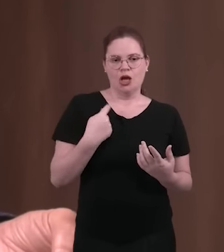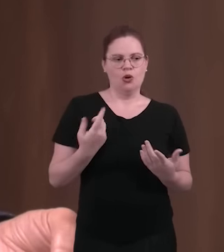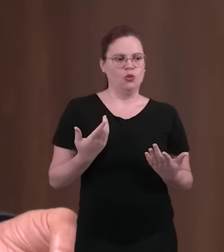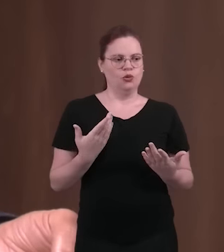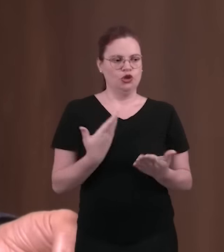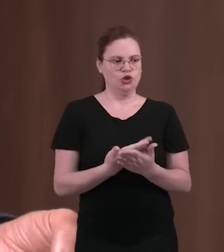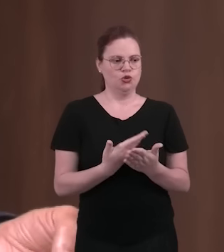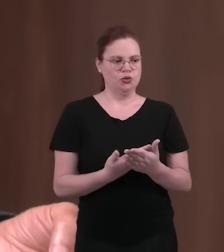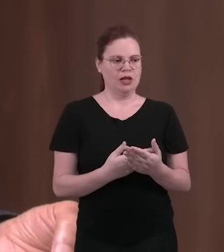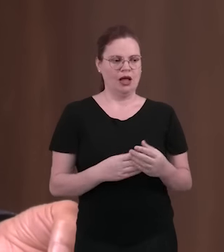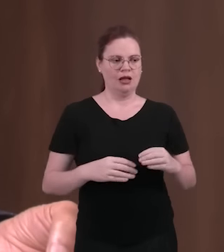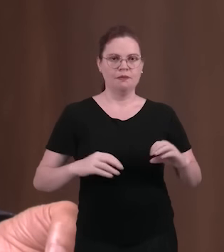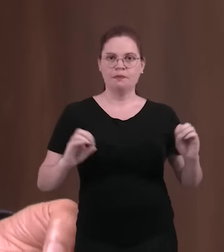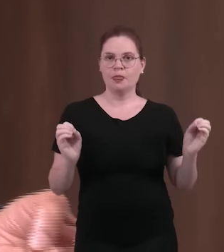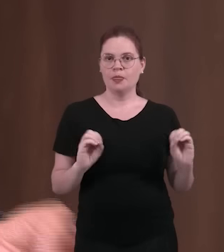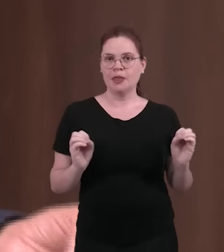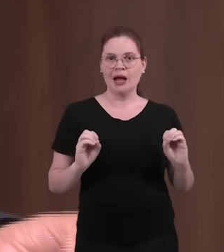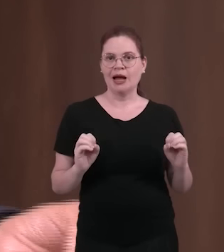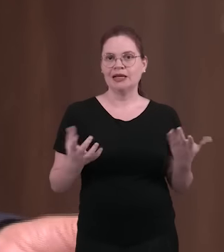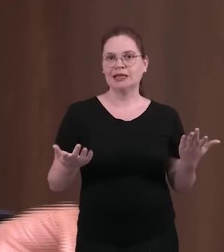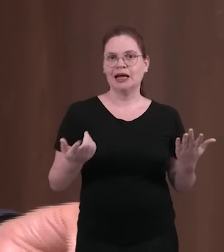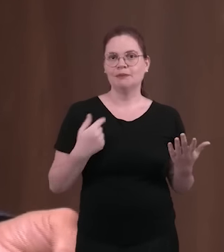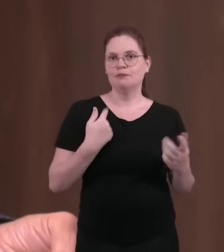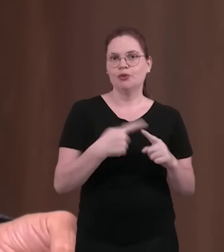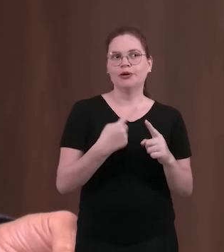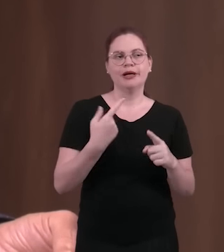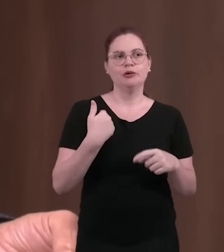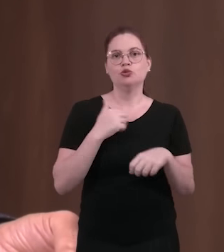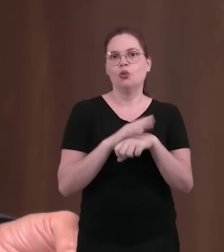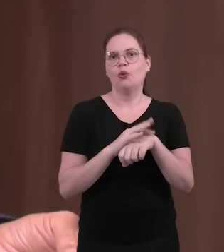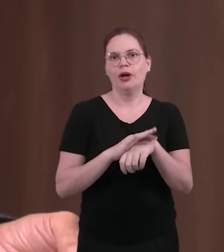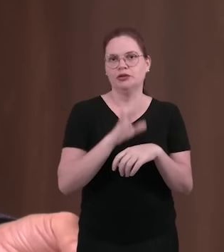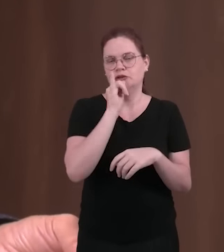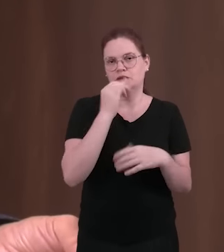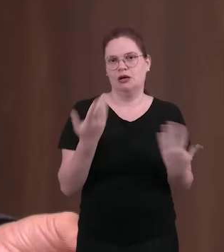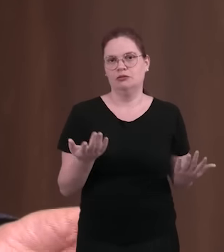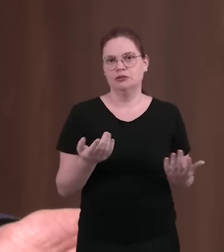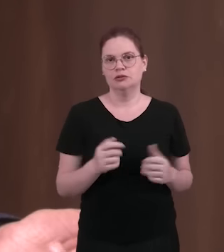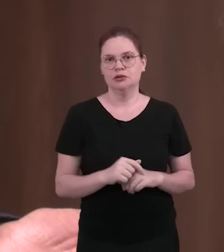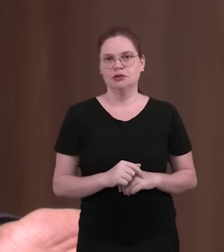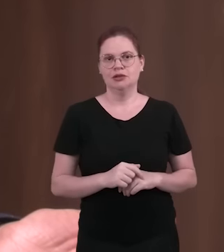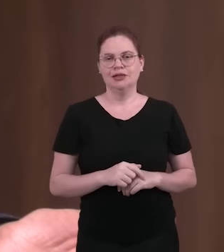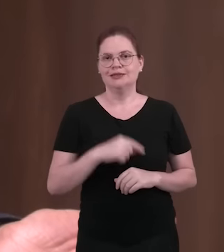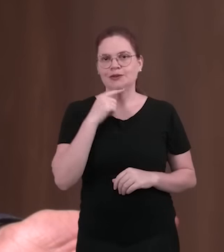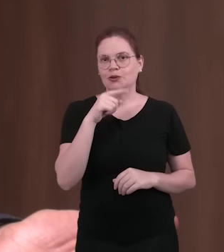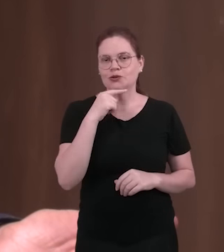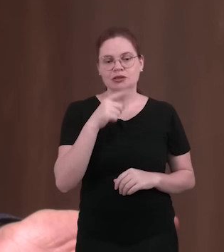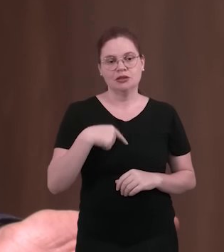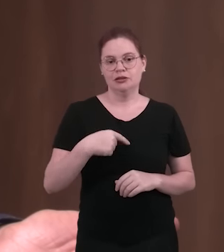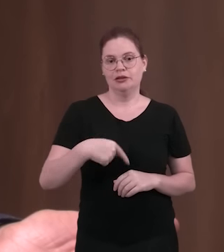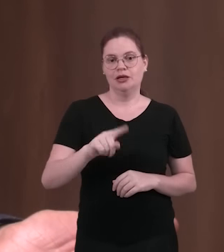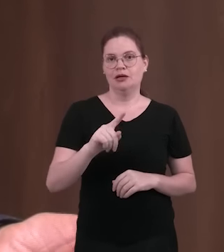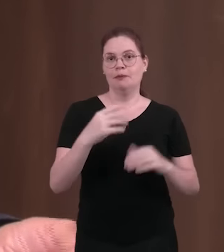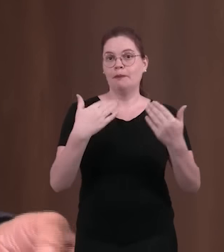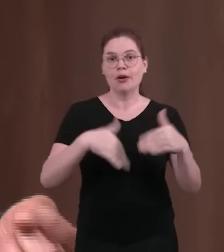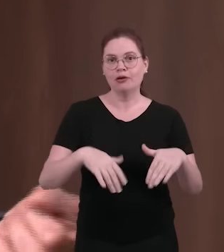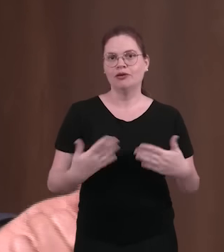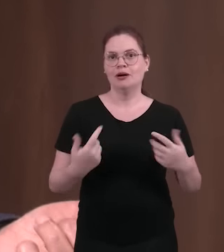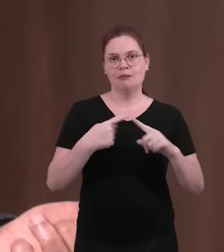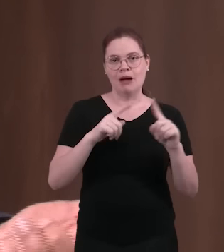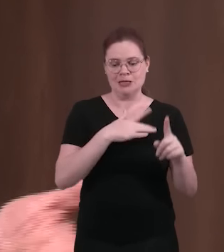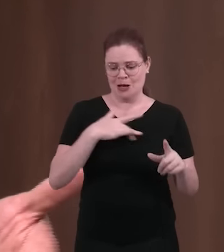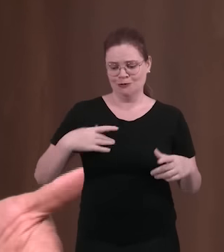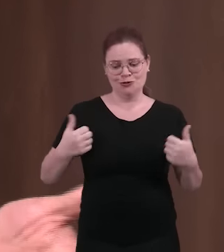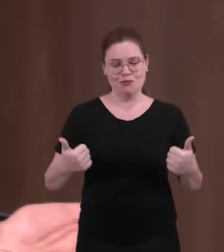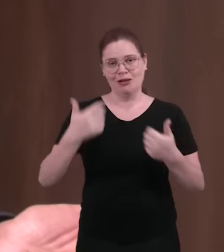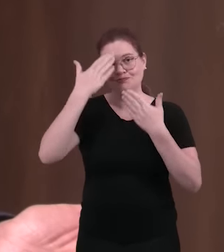Eu poderia ter adoecido e não ter condição de ter estudado? Ficado impedido de fazer aquela prova? Outros